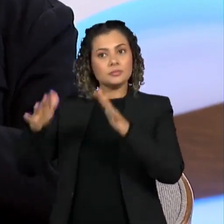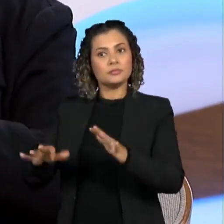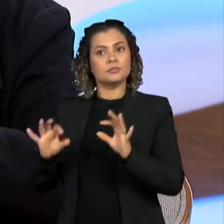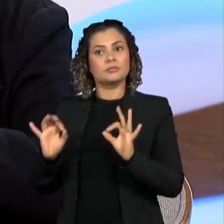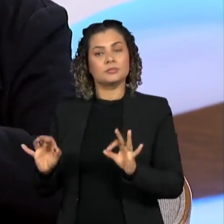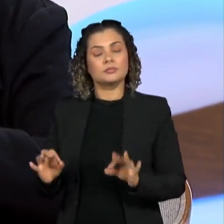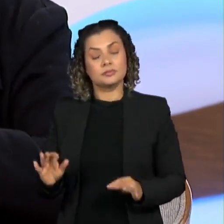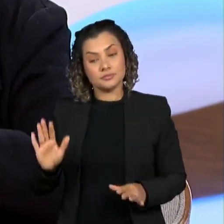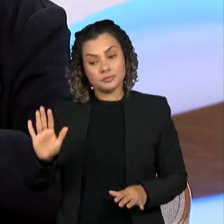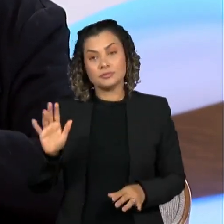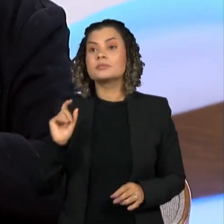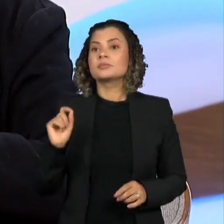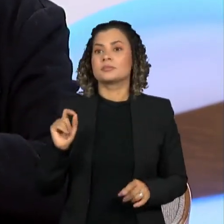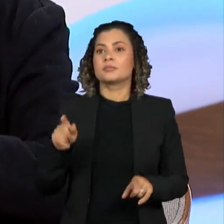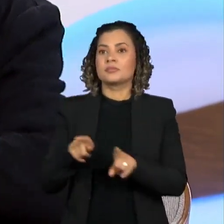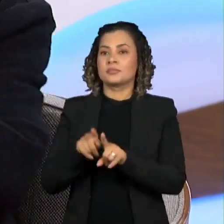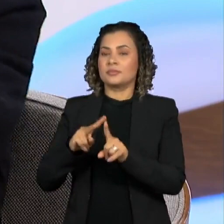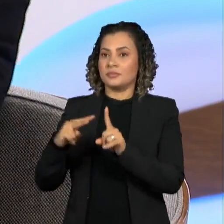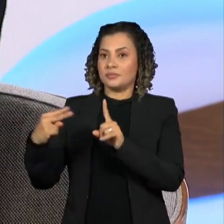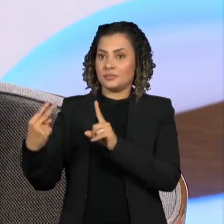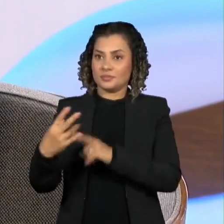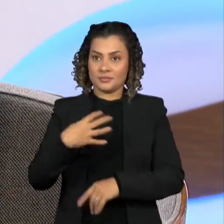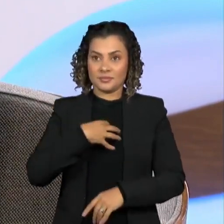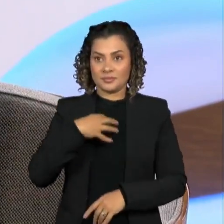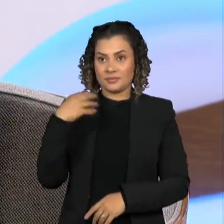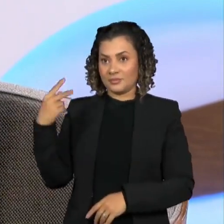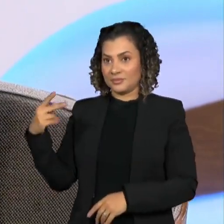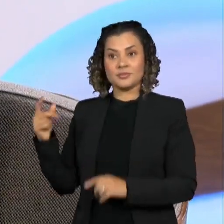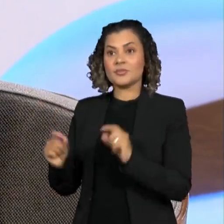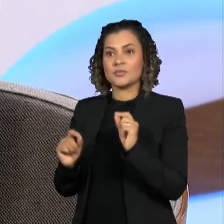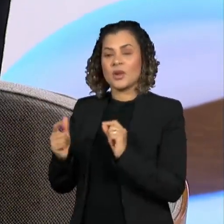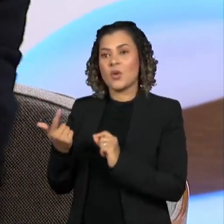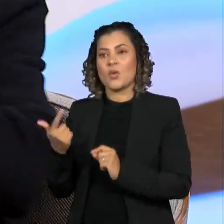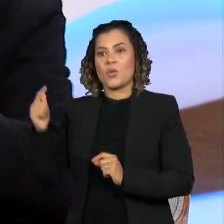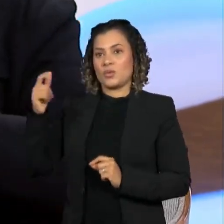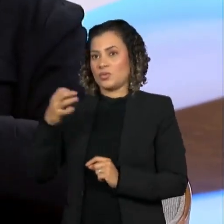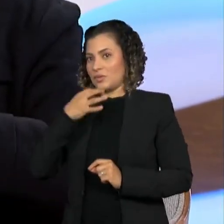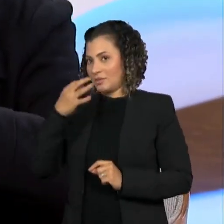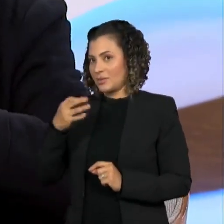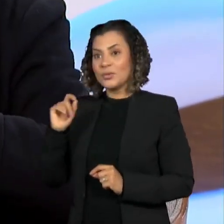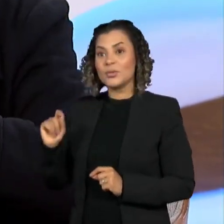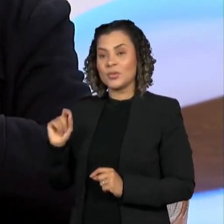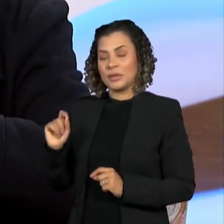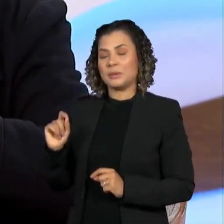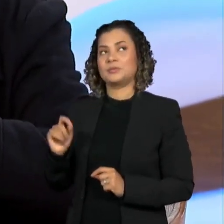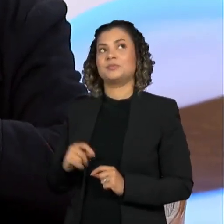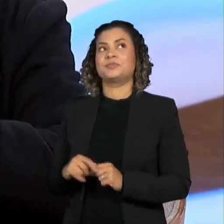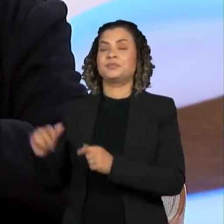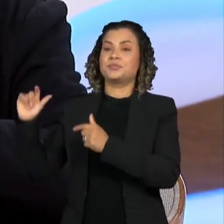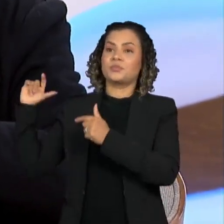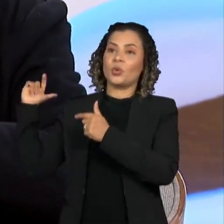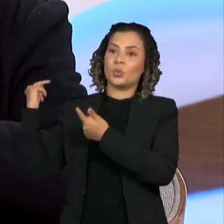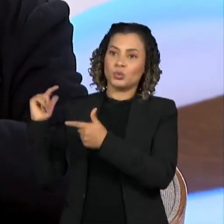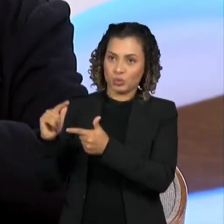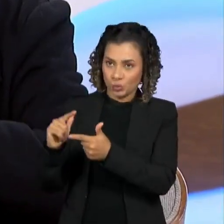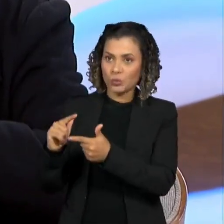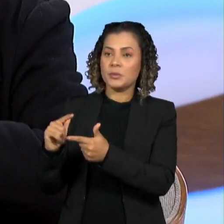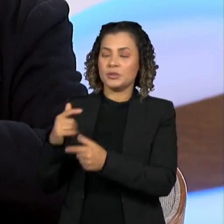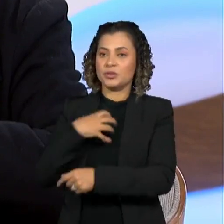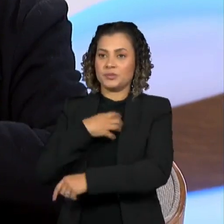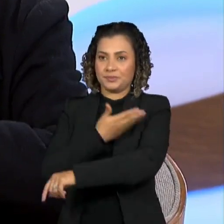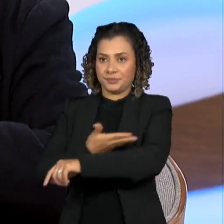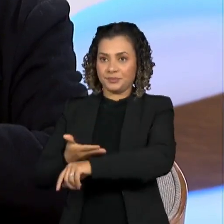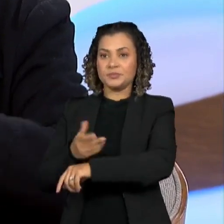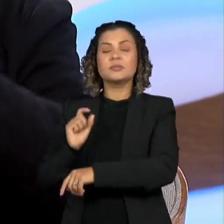do ponto de vista de costumes agora o outro lado da resposta do ponto de vista de costumes o que apareceu